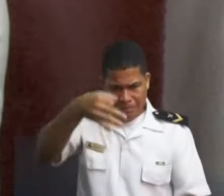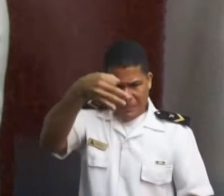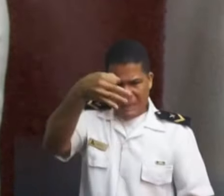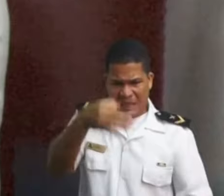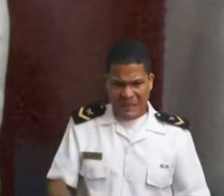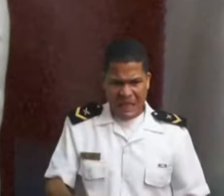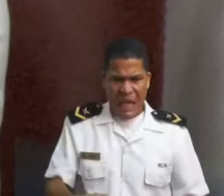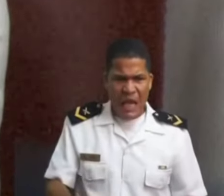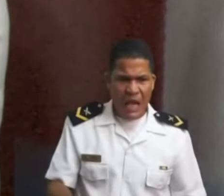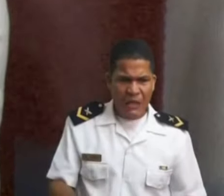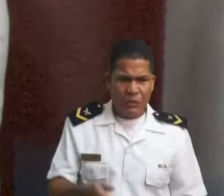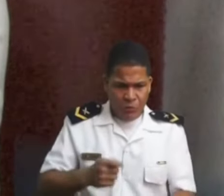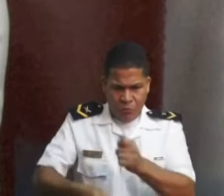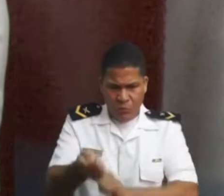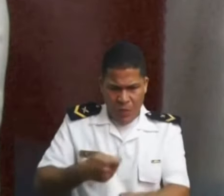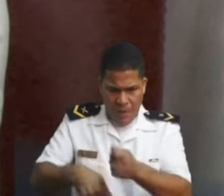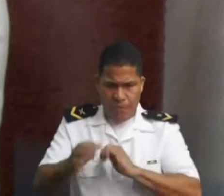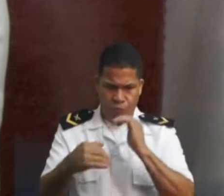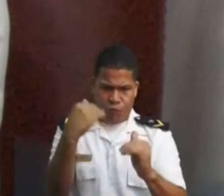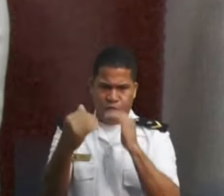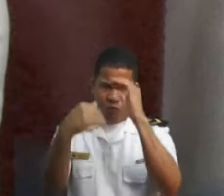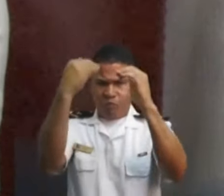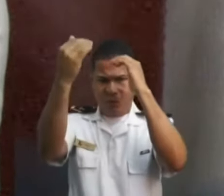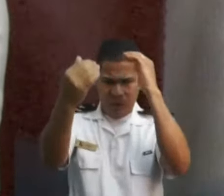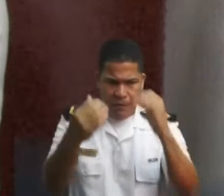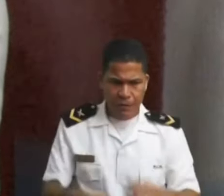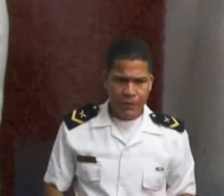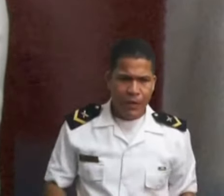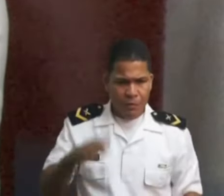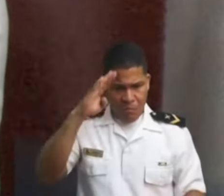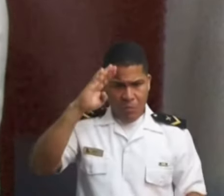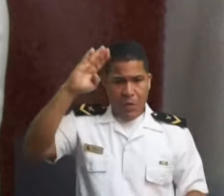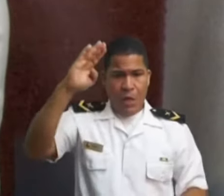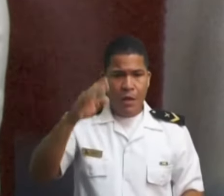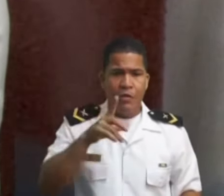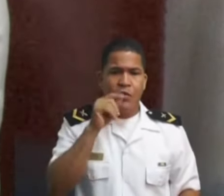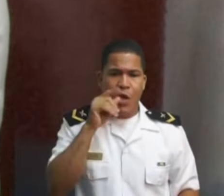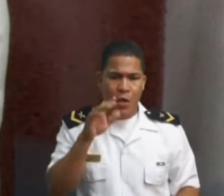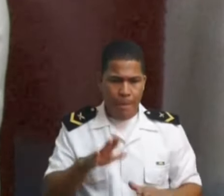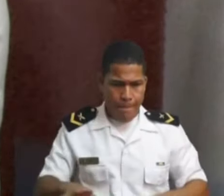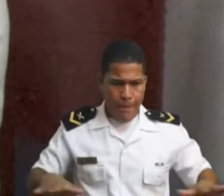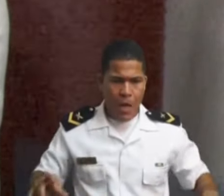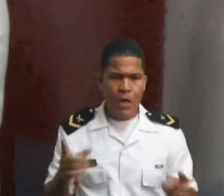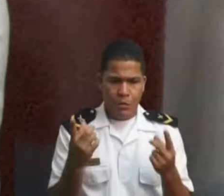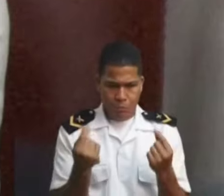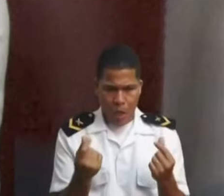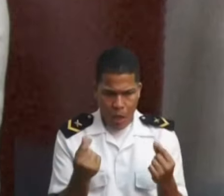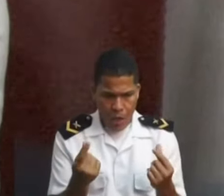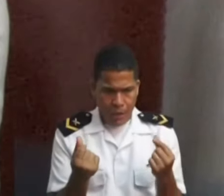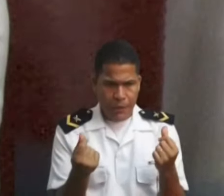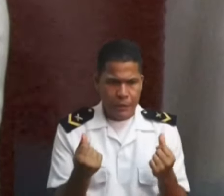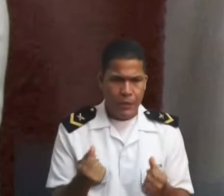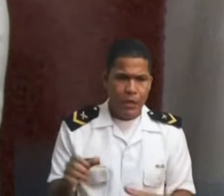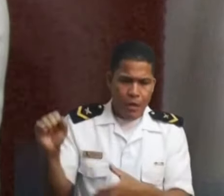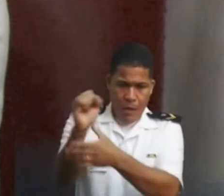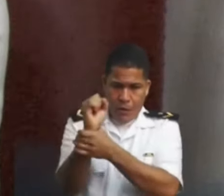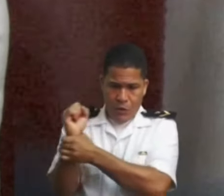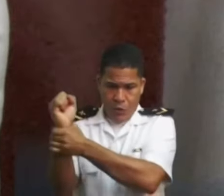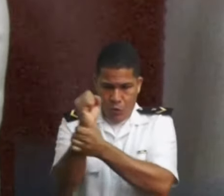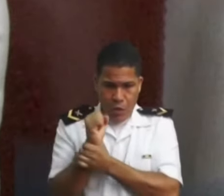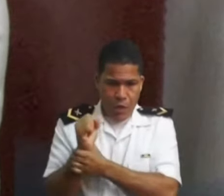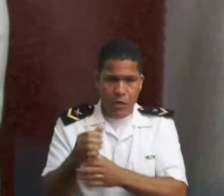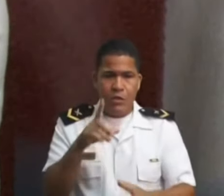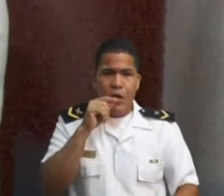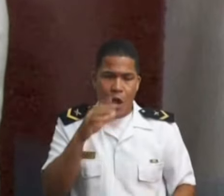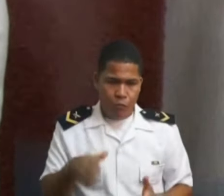desenvolvimento econômico, priorizando nossos mares e suas riquezas. A segurança marítima atrelada à